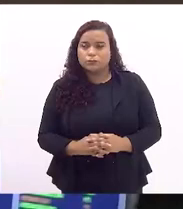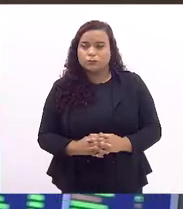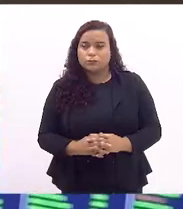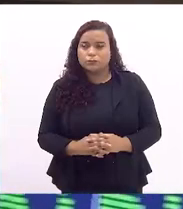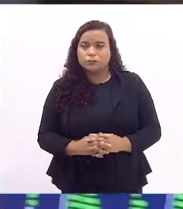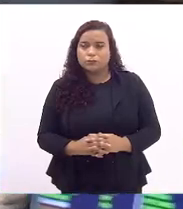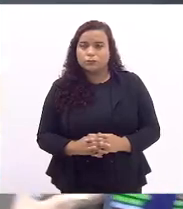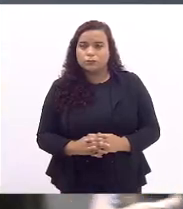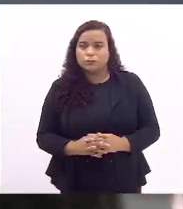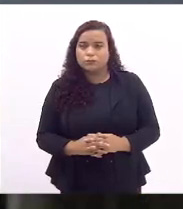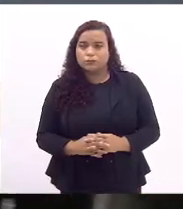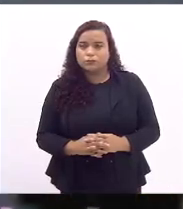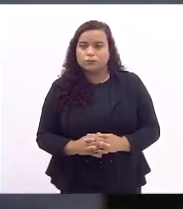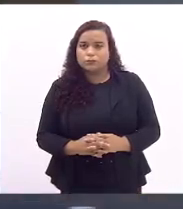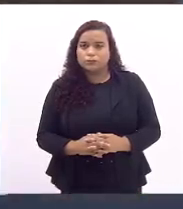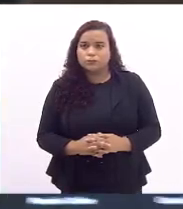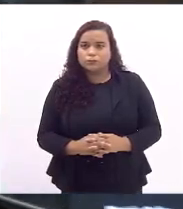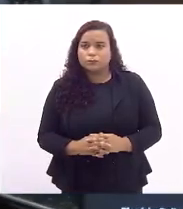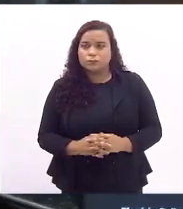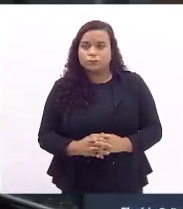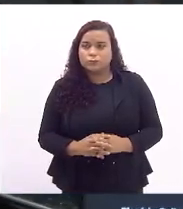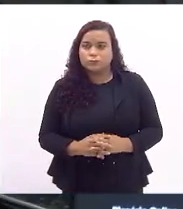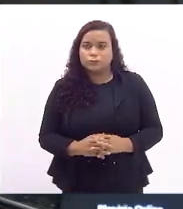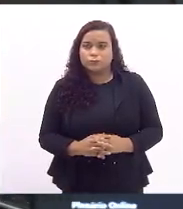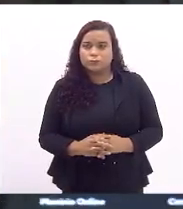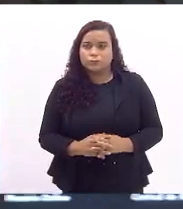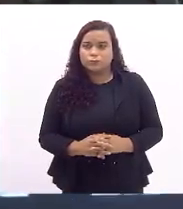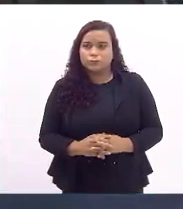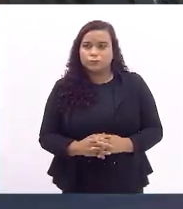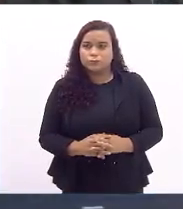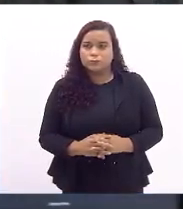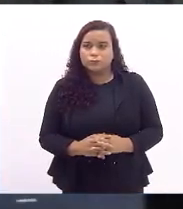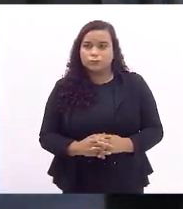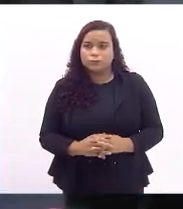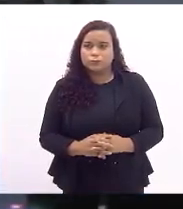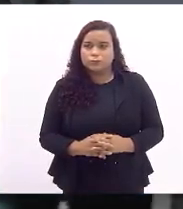E aí E aí